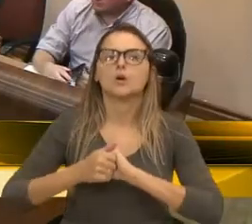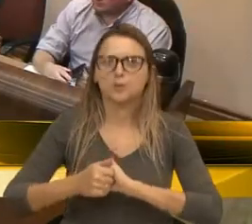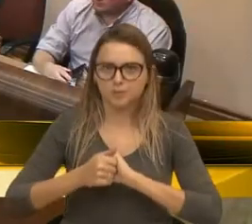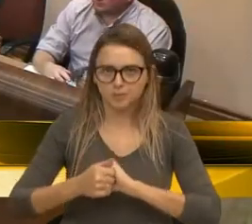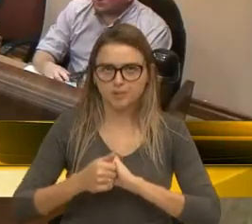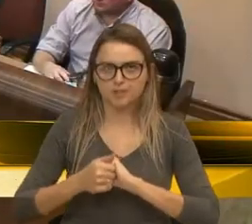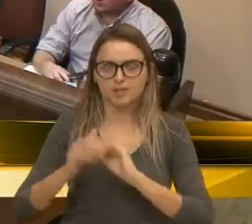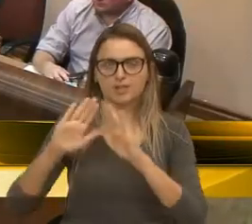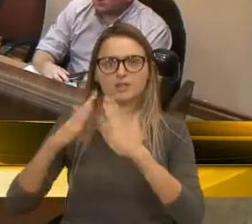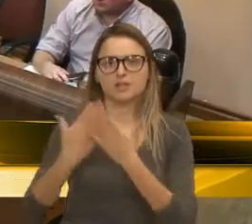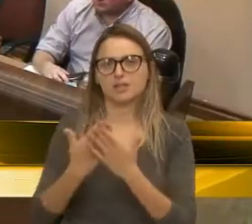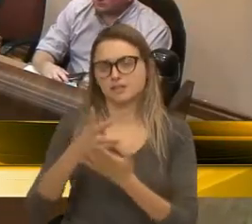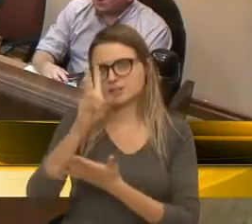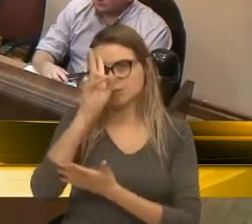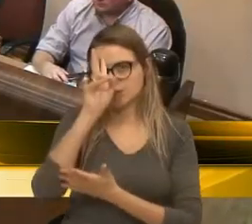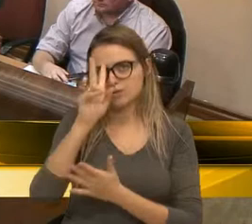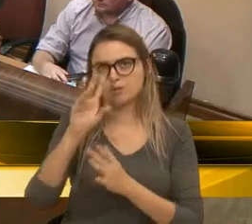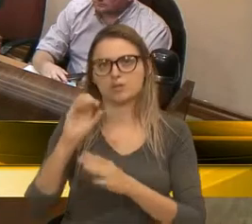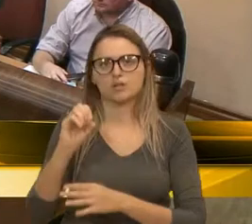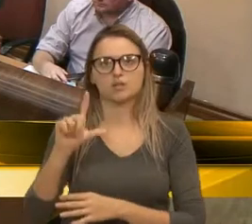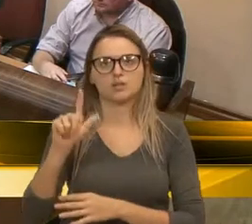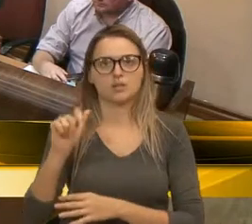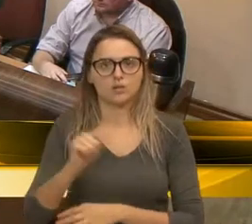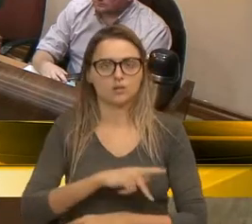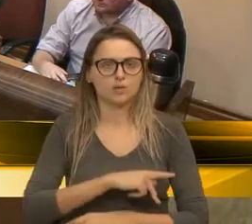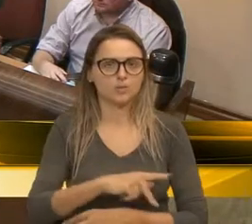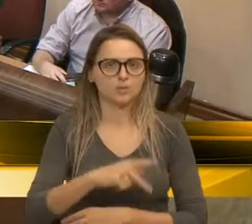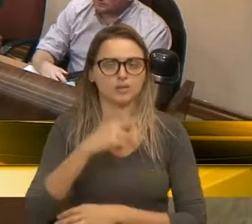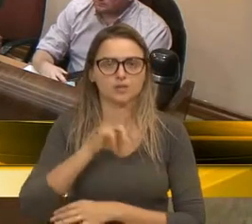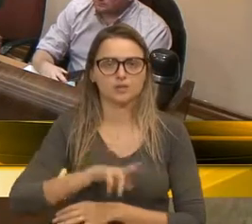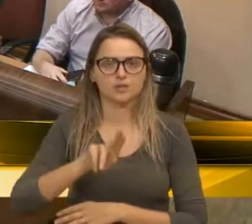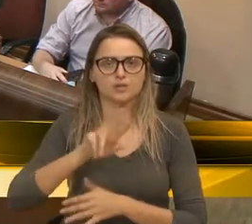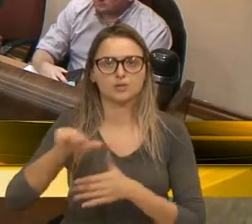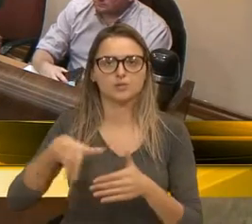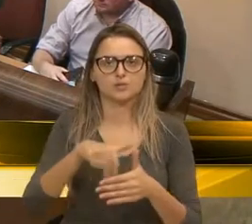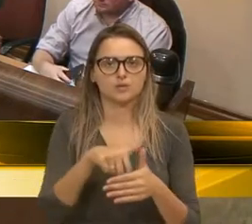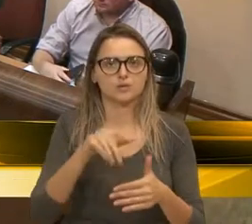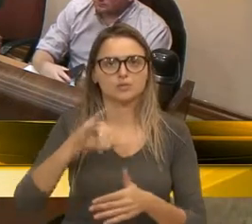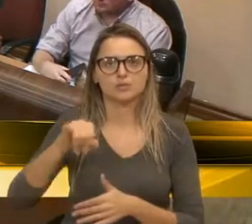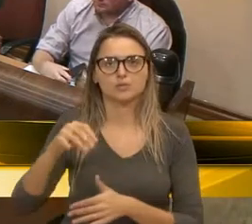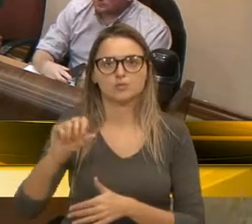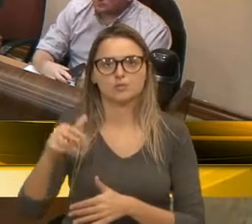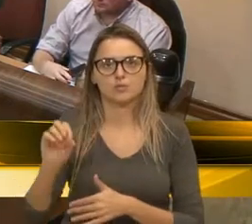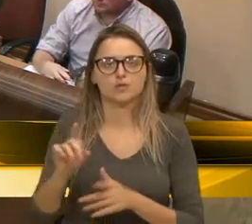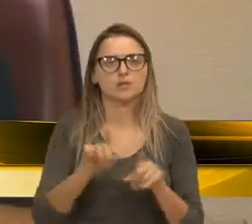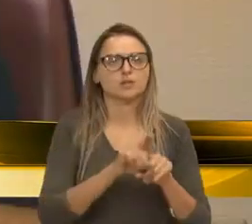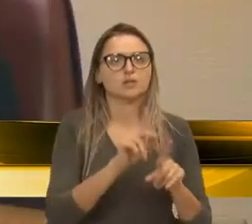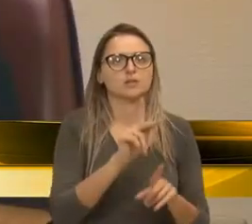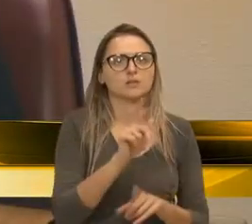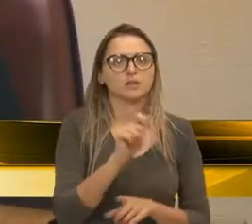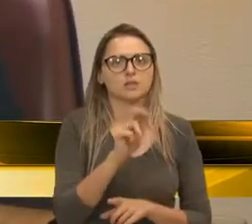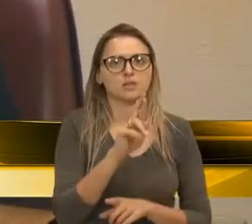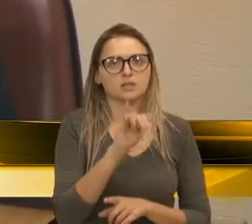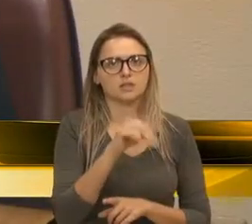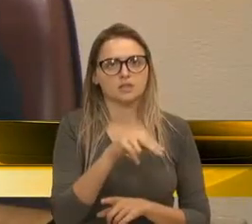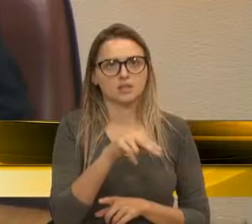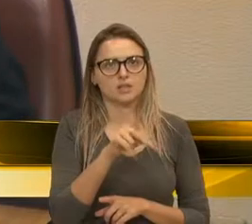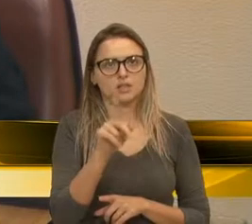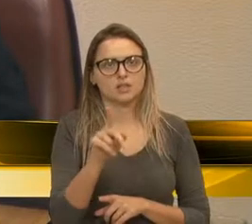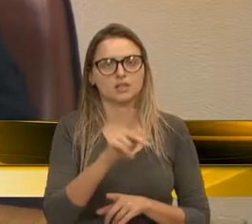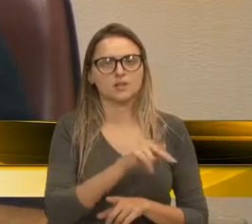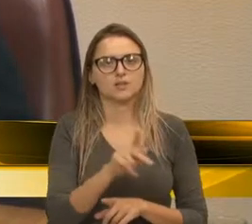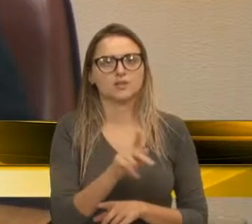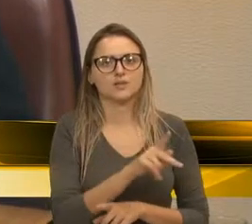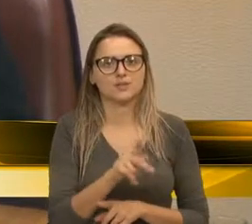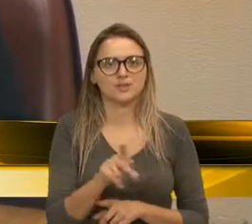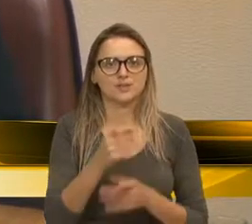pessoal da Escola Olga Maria Kaiser, através do seu presidente que se pronunciou, João Vitor, e também a Karen, que está acompanhando o pessoal dos... Karen, professora